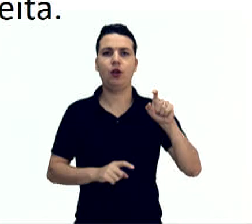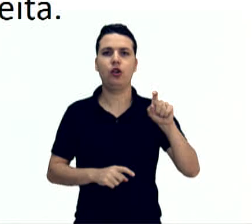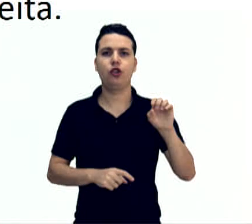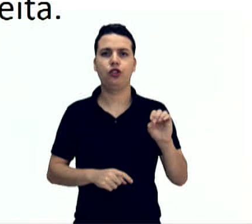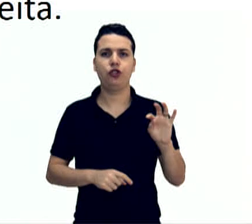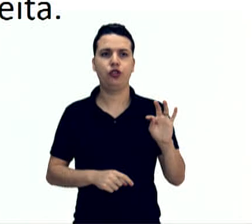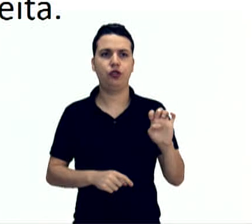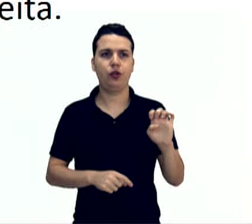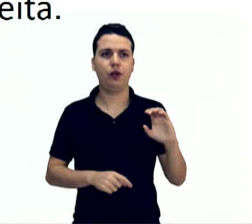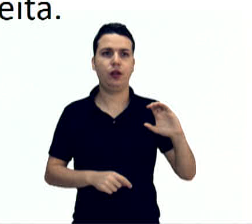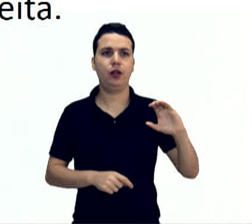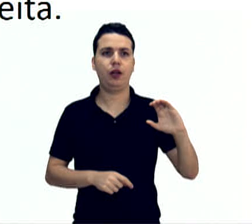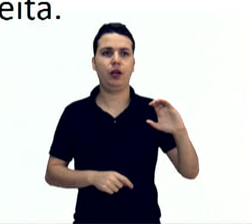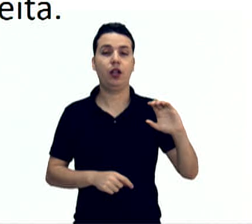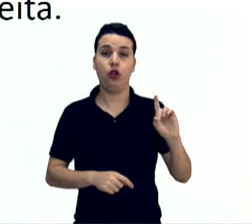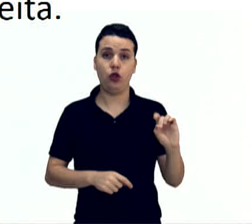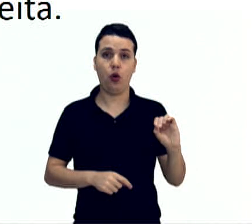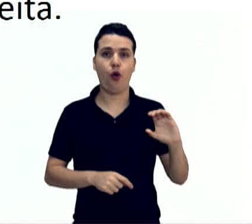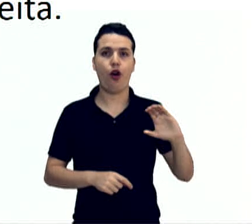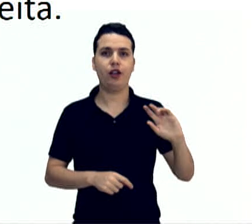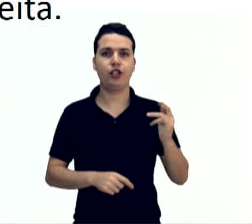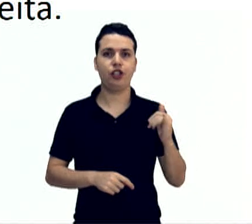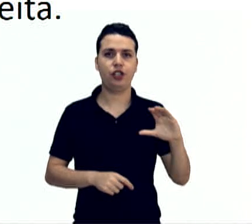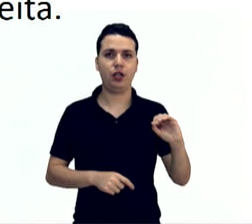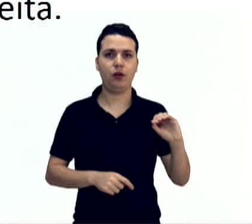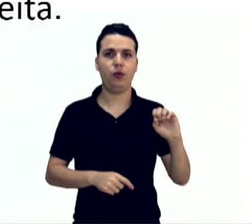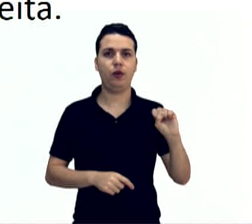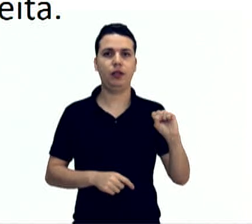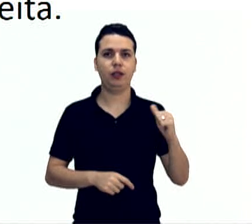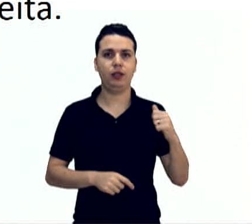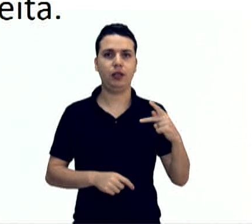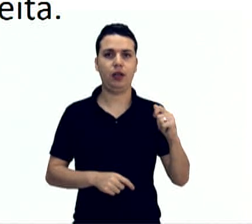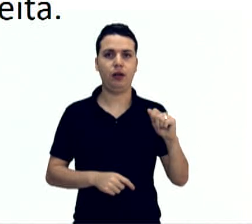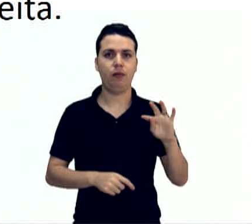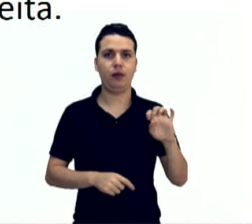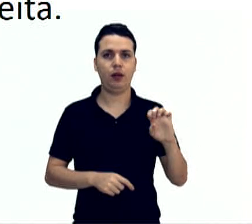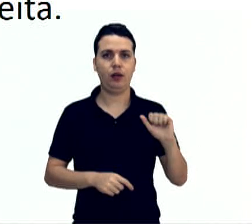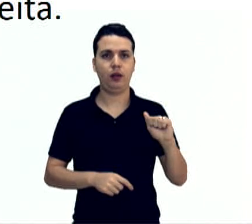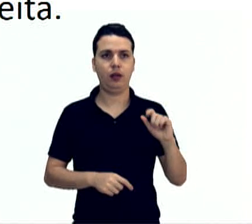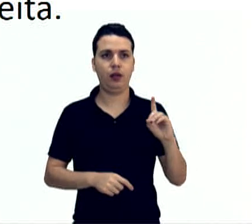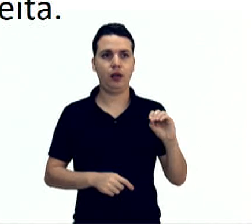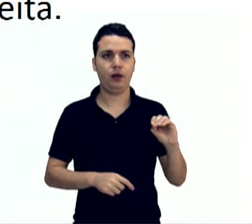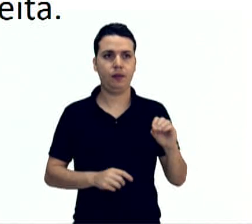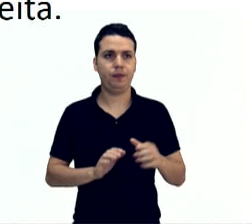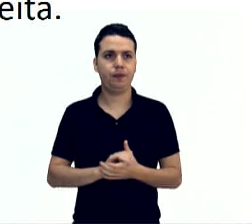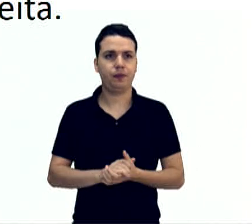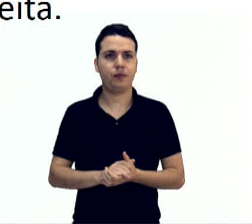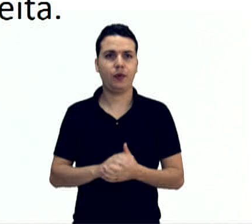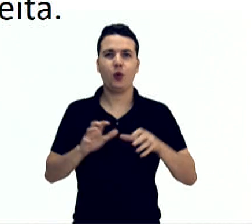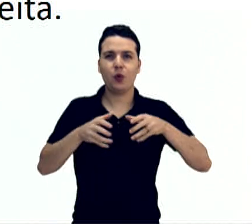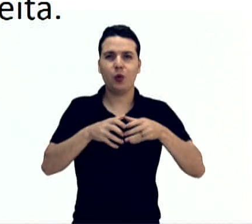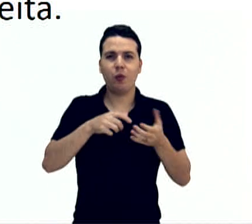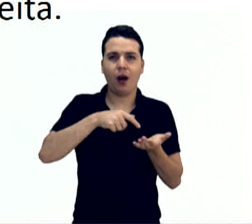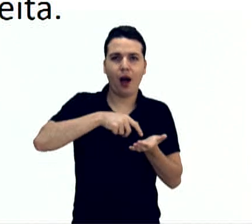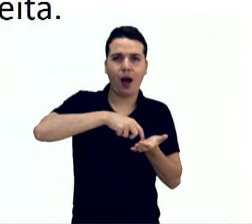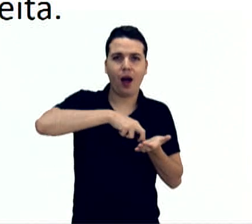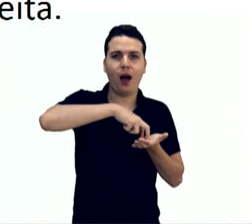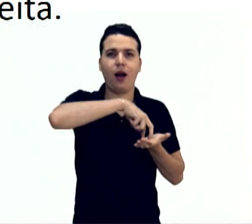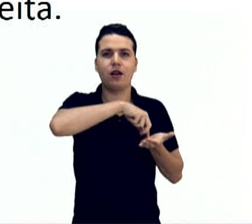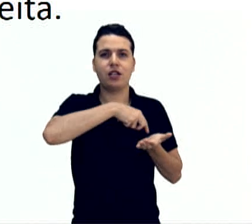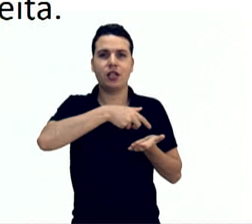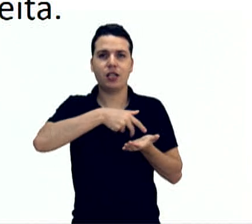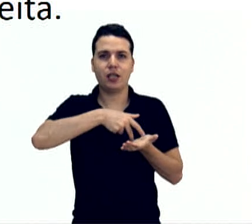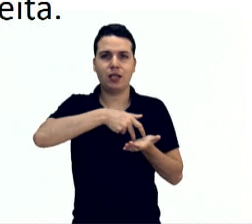Chico Sapateado, os bailarinos alteram movimentos da polca, como a prof já falou, mais puladinha, abraçados